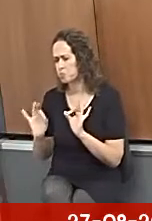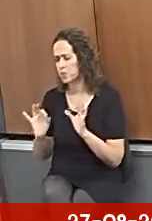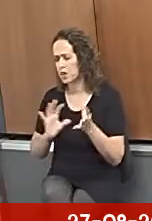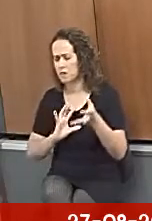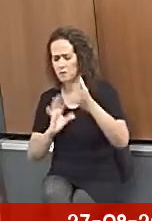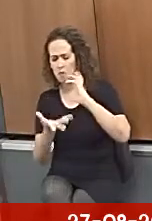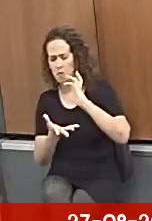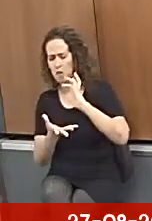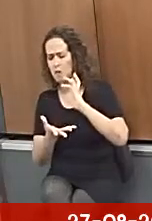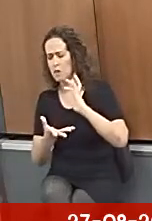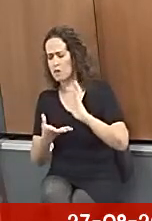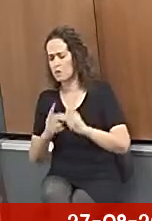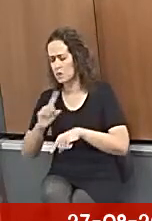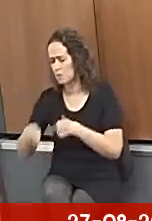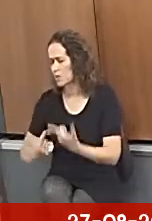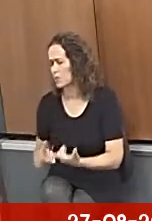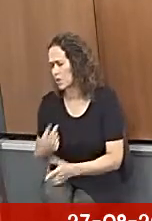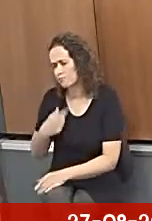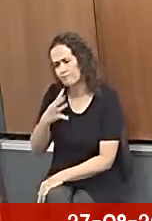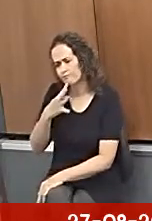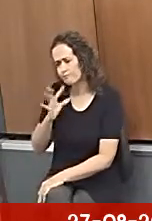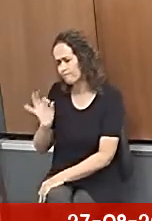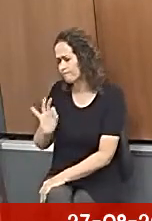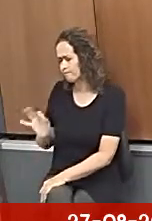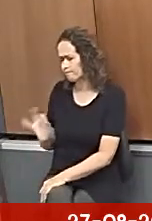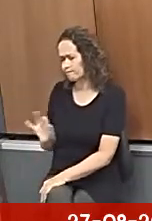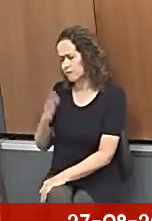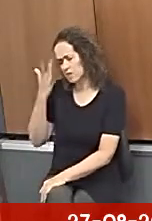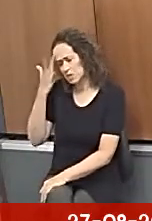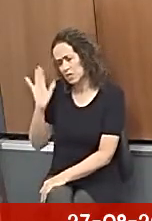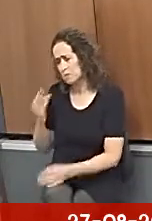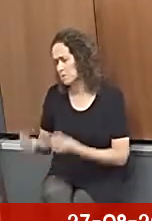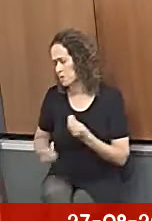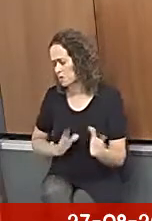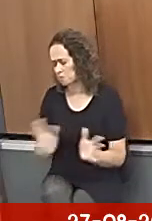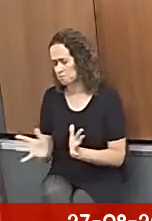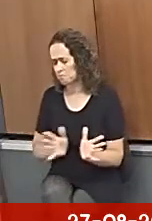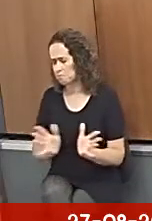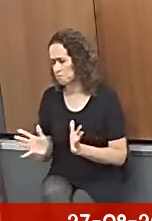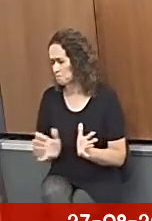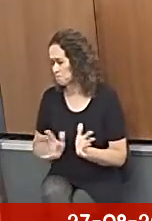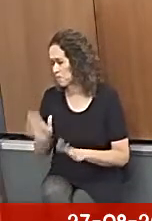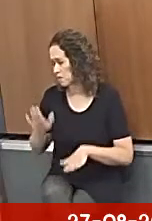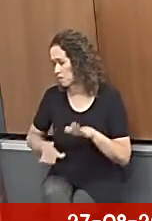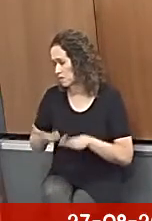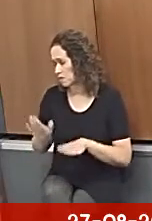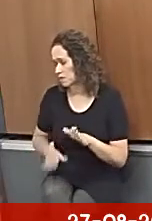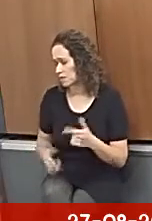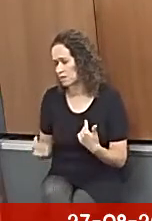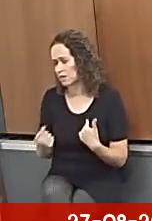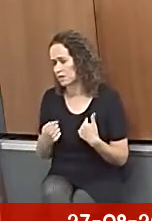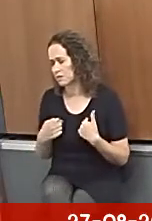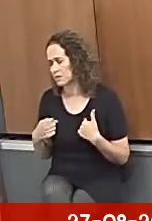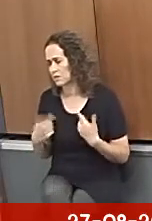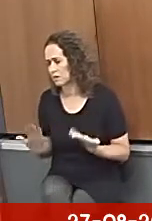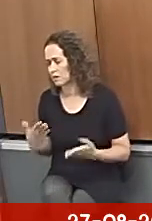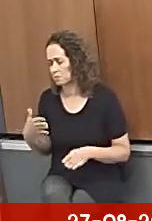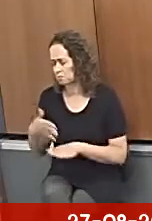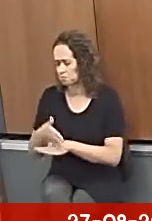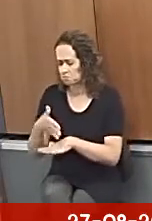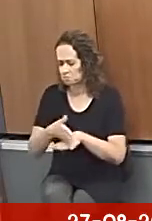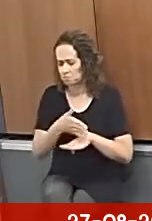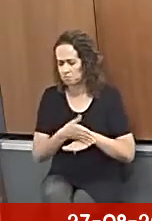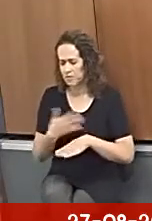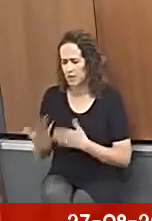então não sei como funciona é essa questão de acessibilidade então talvez seria leviano de que entrar em certos